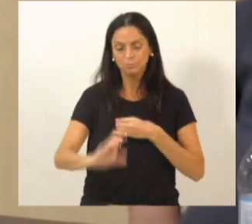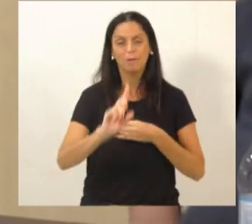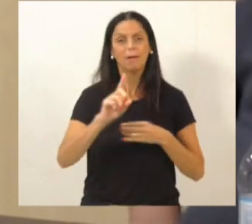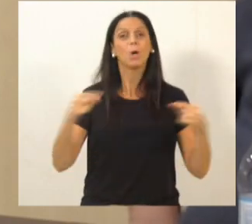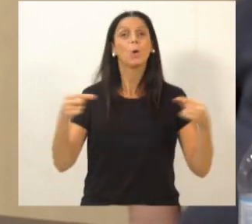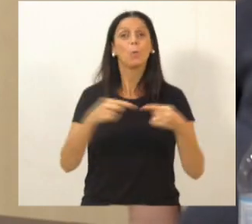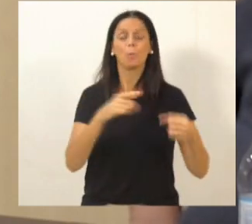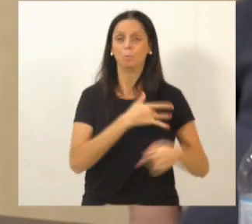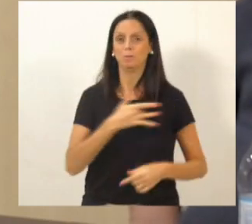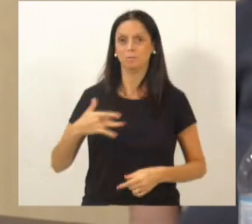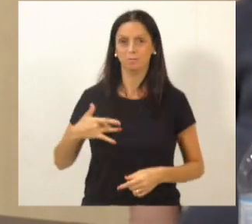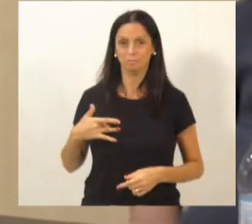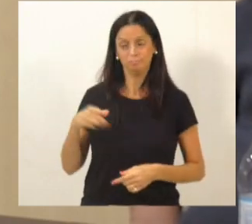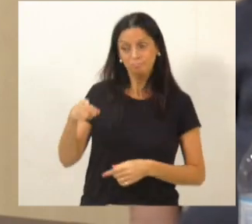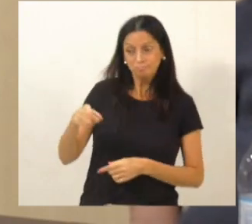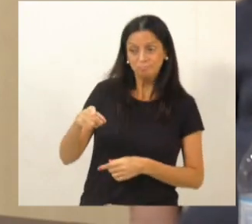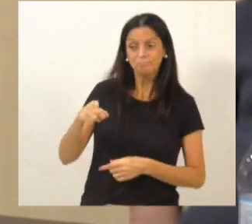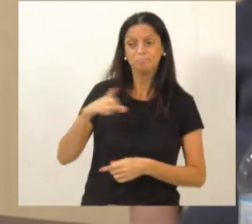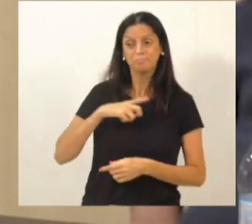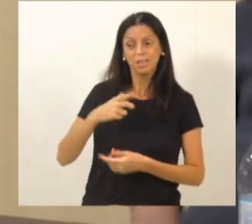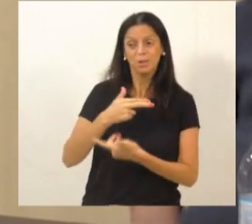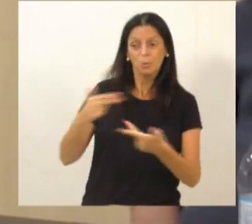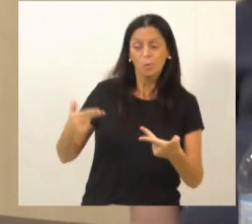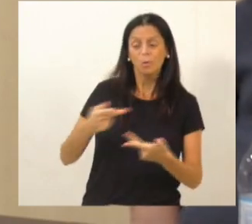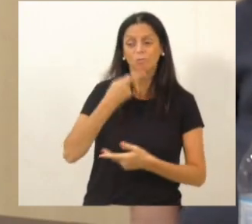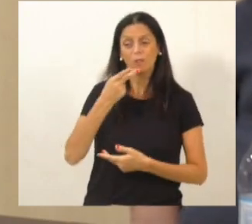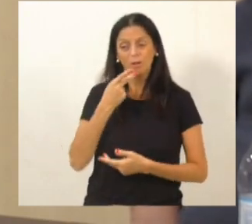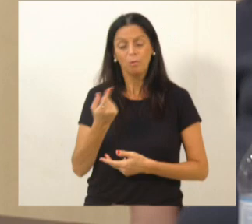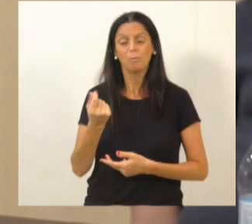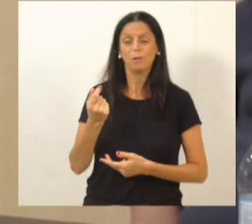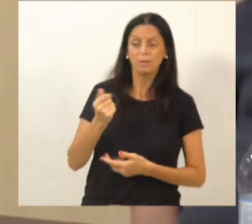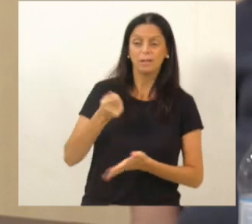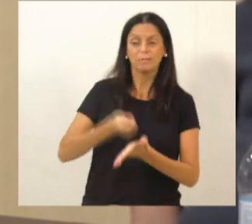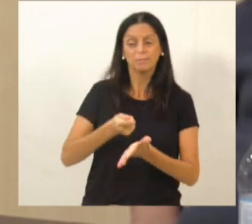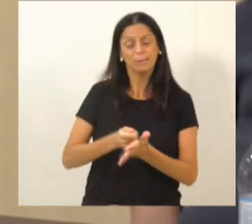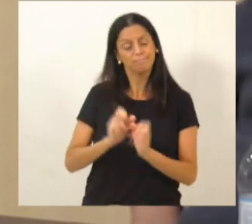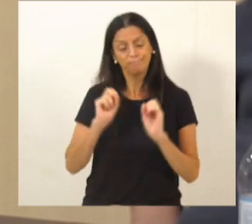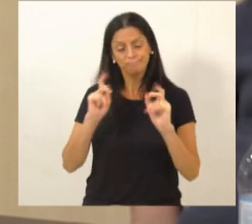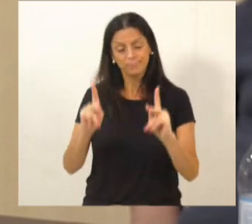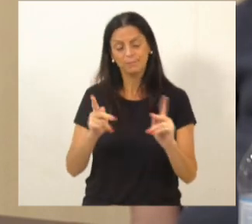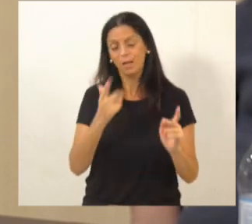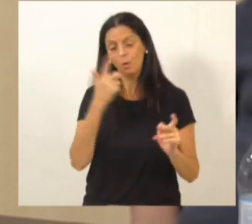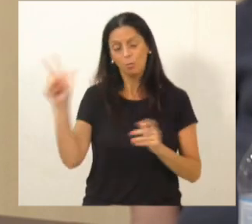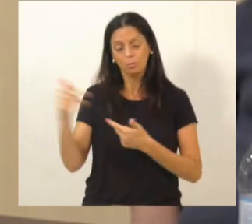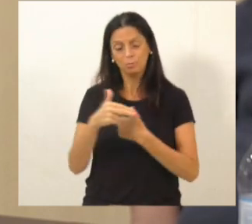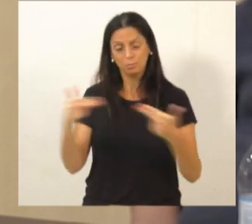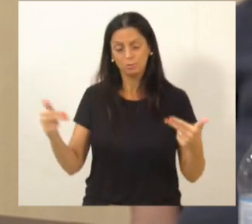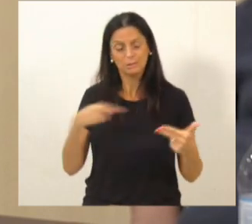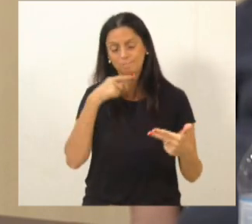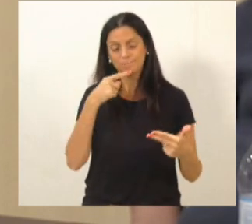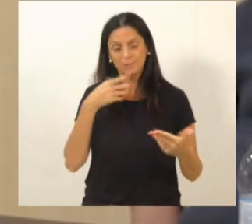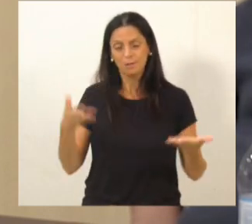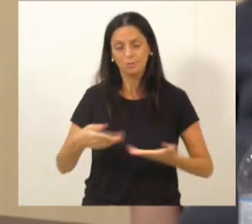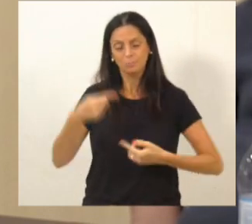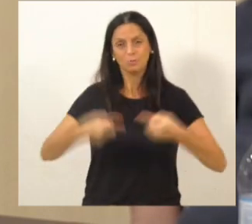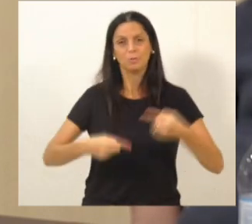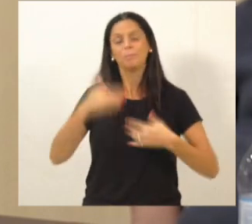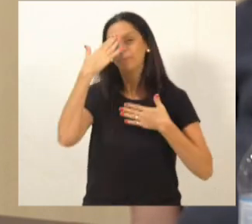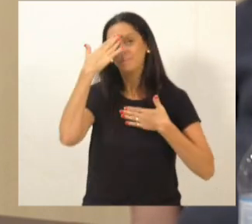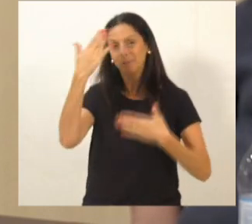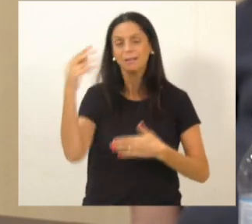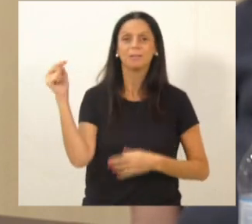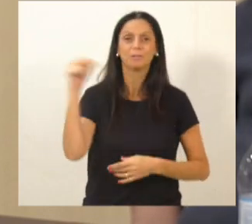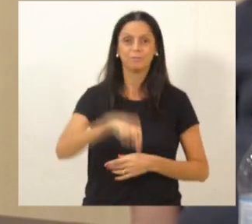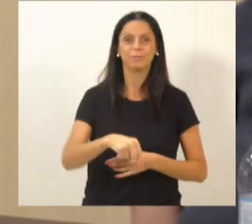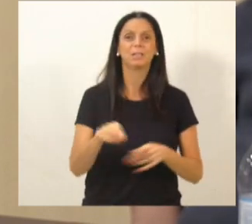de muitas situações, como falei aqui, de valores, de preços, de cobranças, mas essa é uma outra situação que vai além ainda. Então, obrigado pela